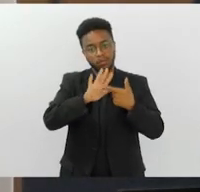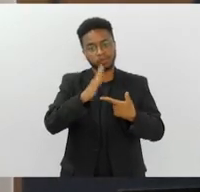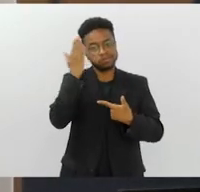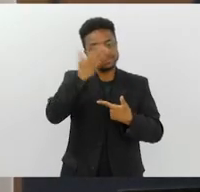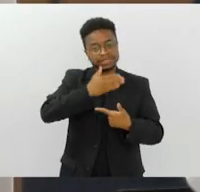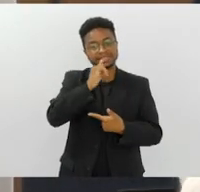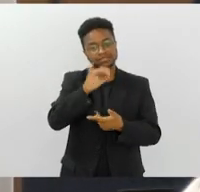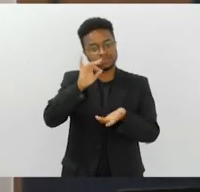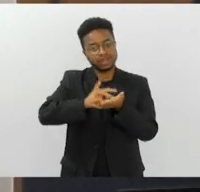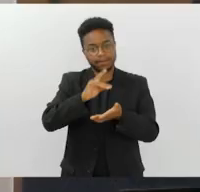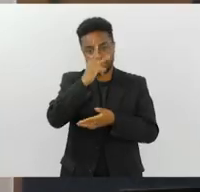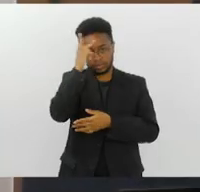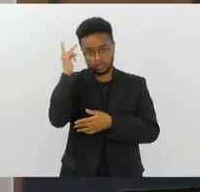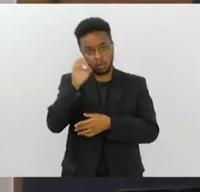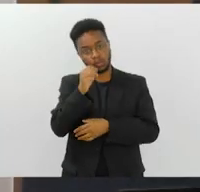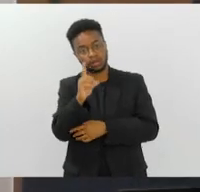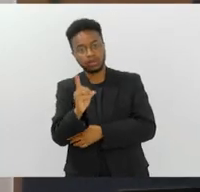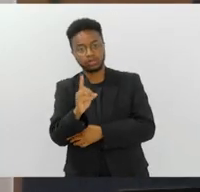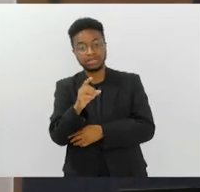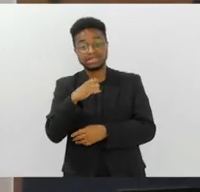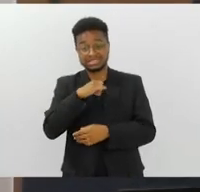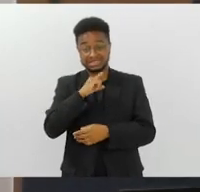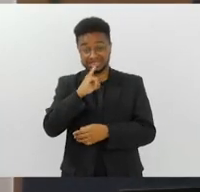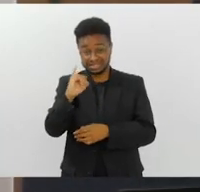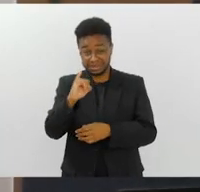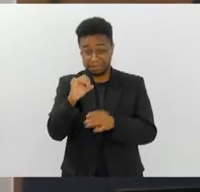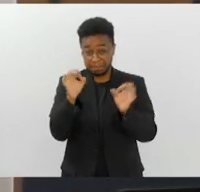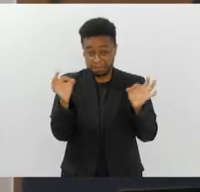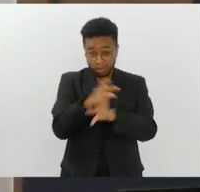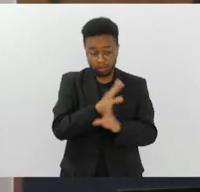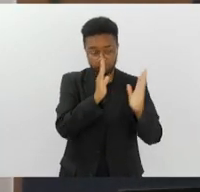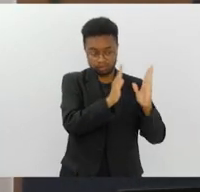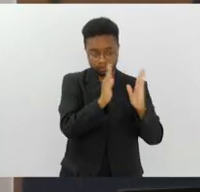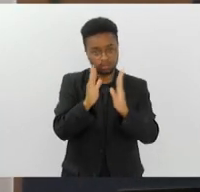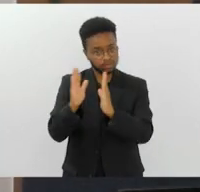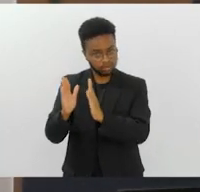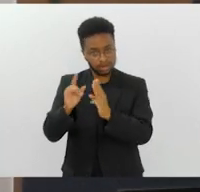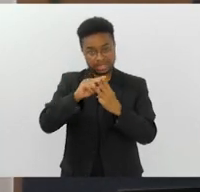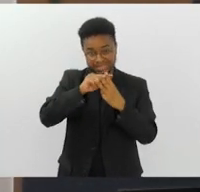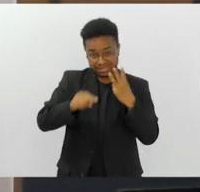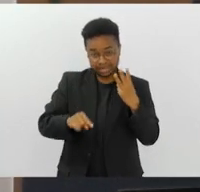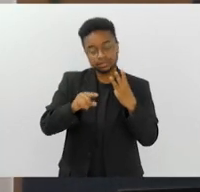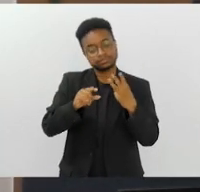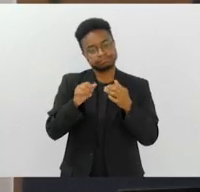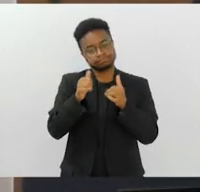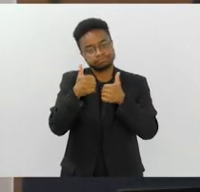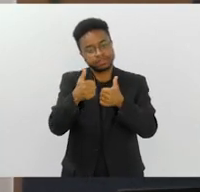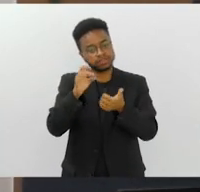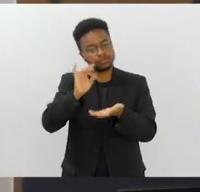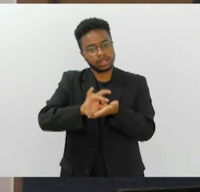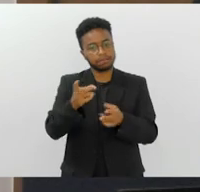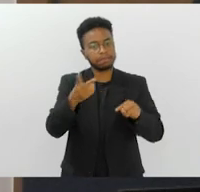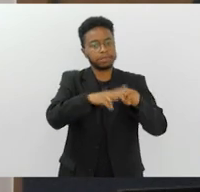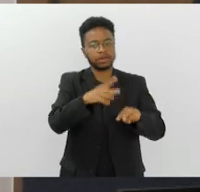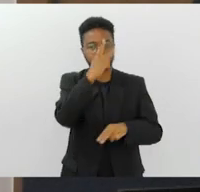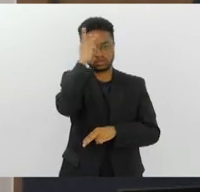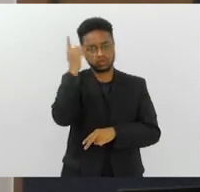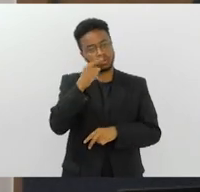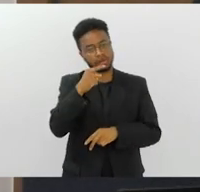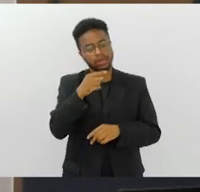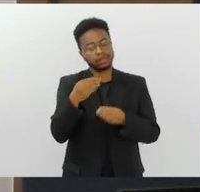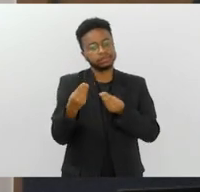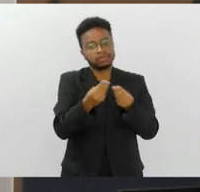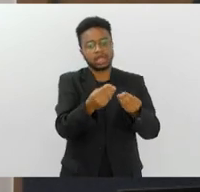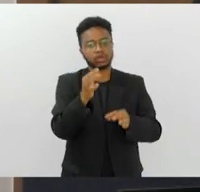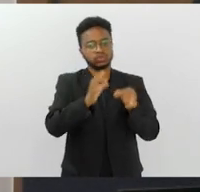Então se passar pelas três fases Aí sim a pessoa é devidamente presa e vai pra Justiça Então é só